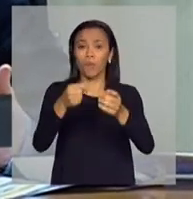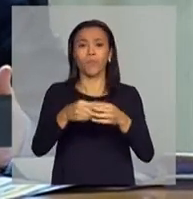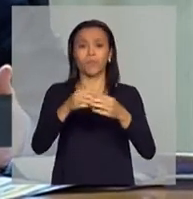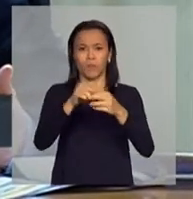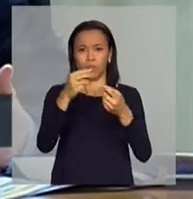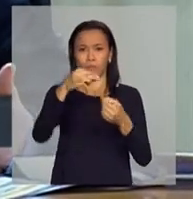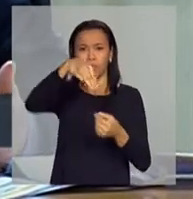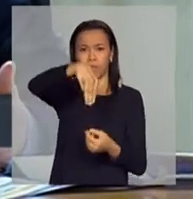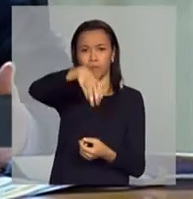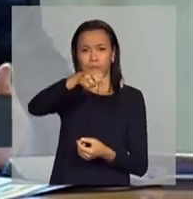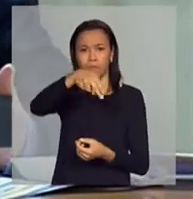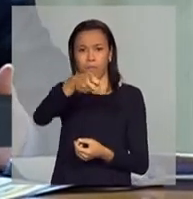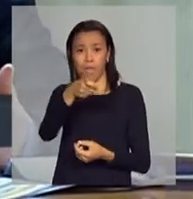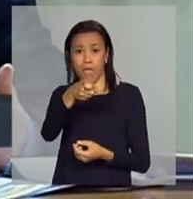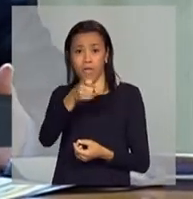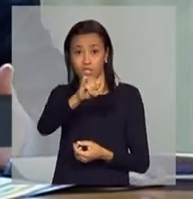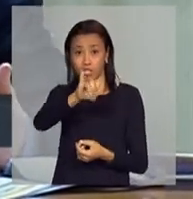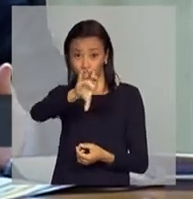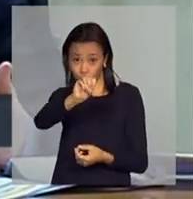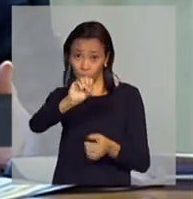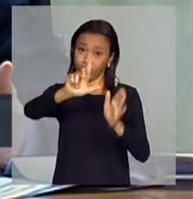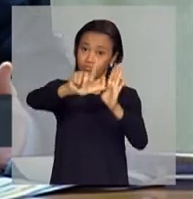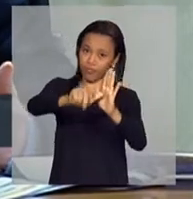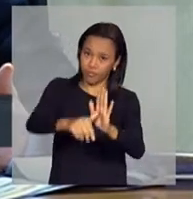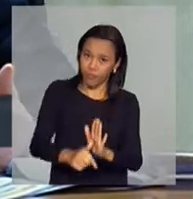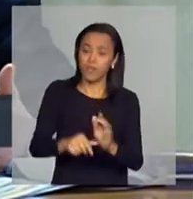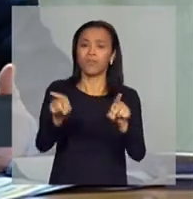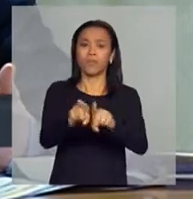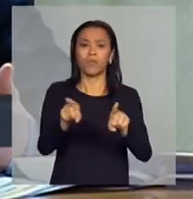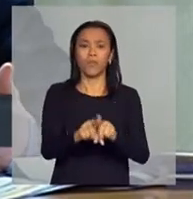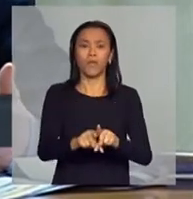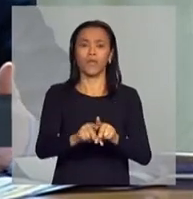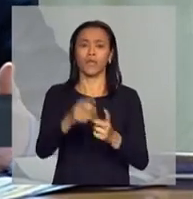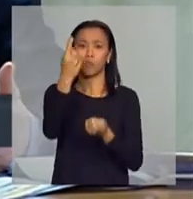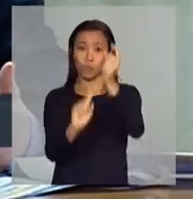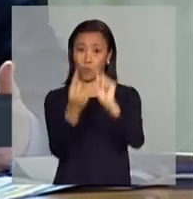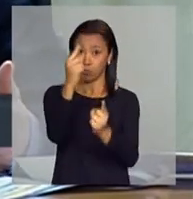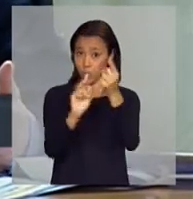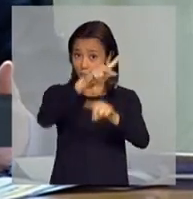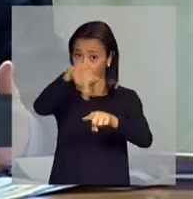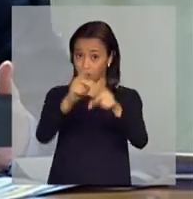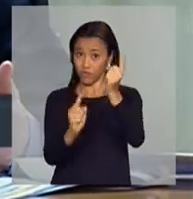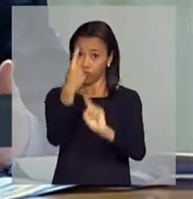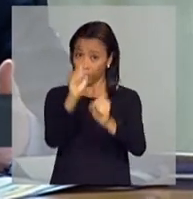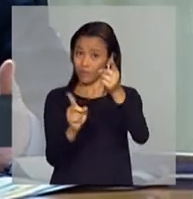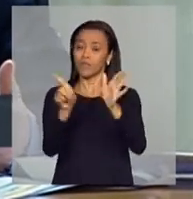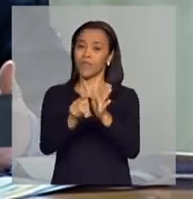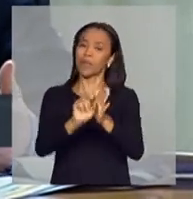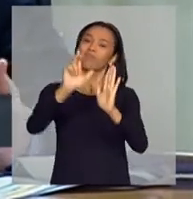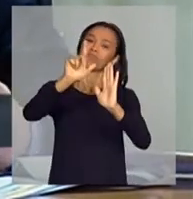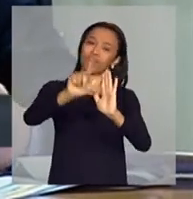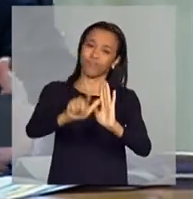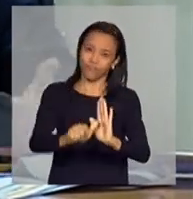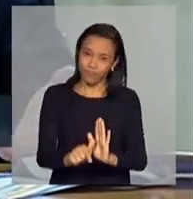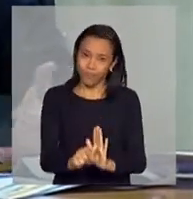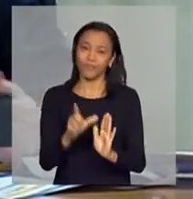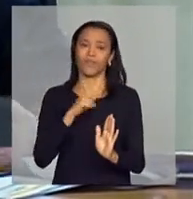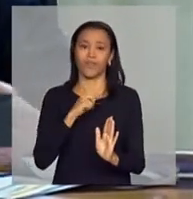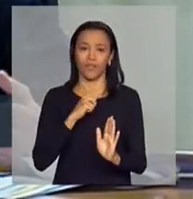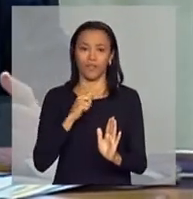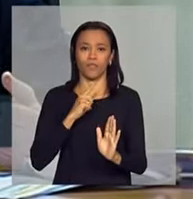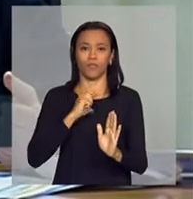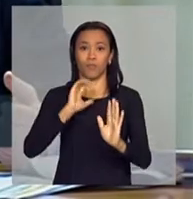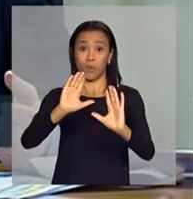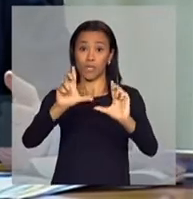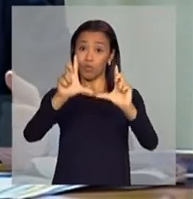tiveram uma desaceleração o Chile também teve uma desaceleração é nós